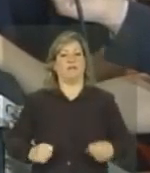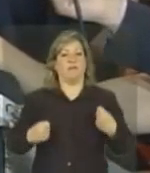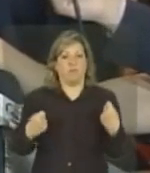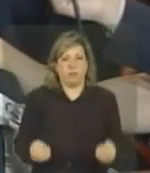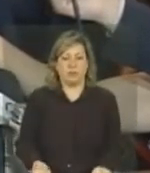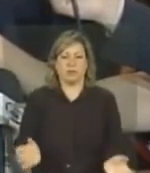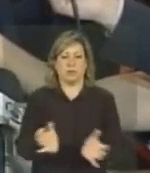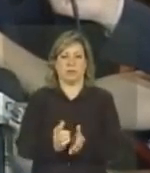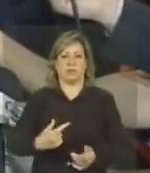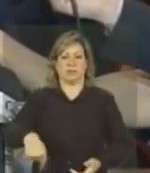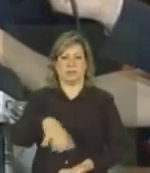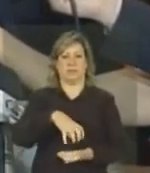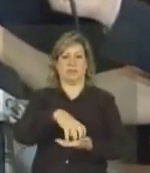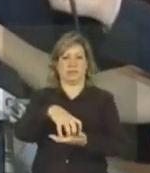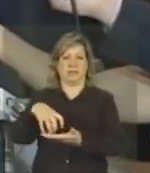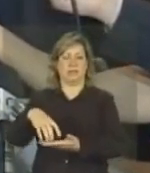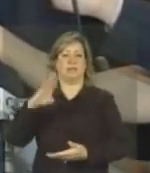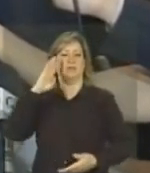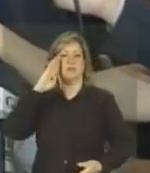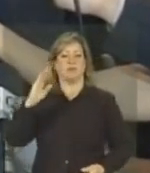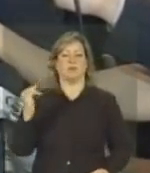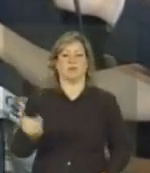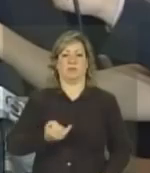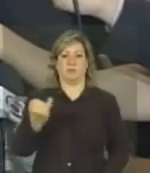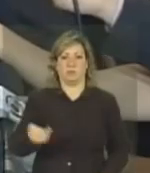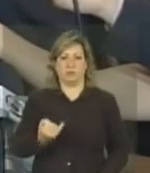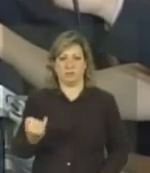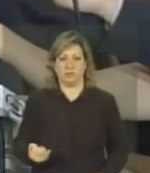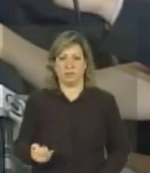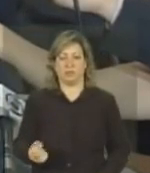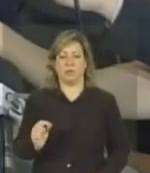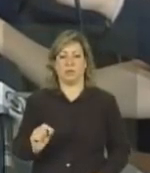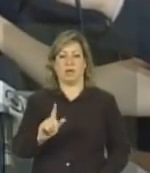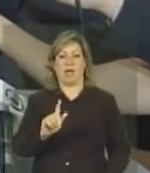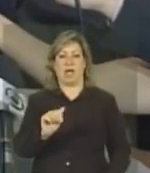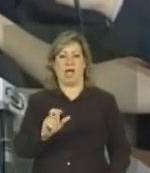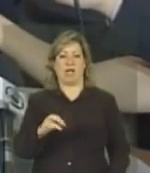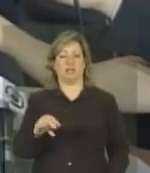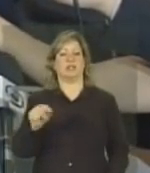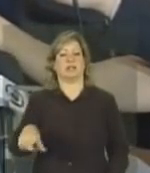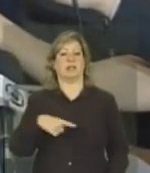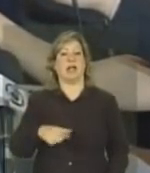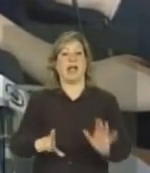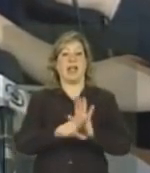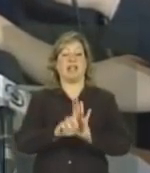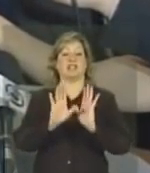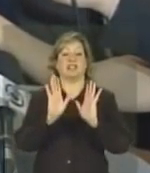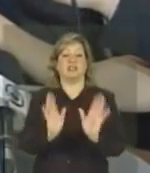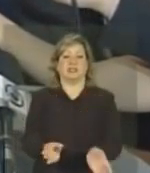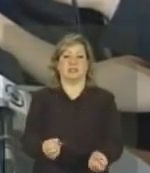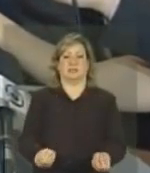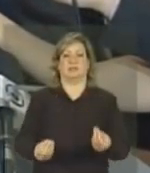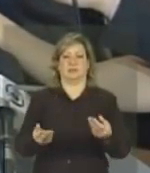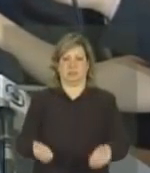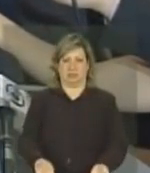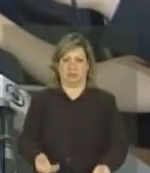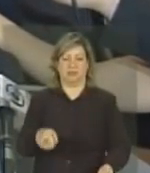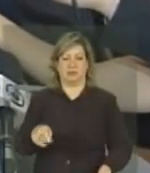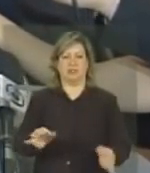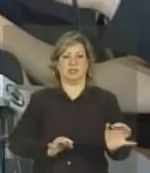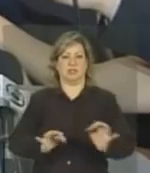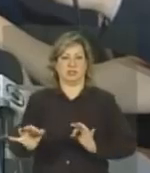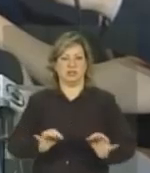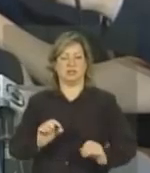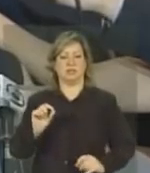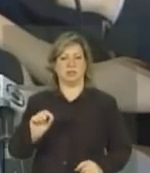trabalho dessas equipes e é fundamental para garantir aquilo que a lei já estabelece e que as diretrizes da